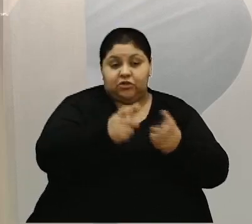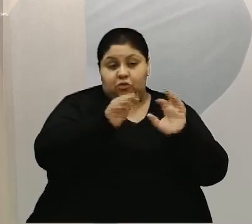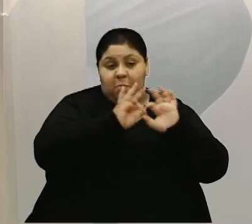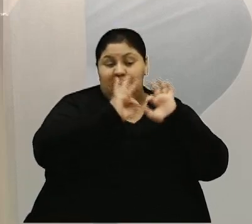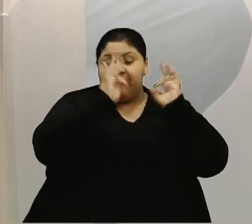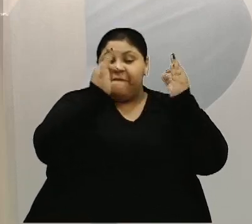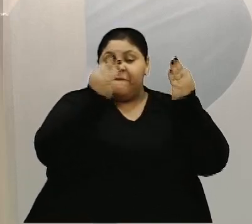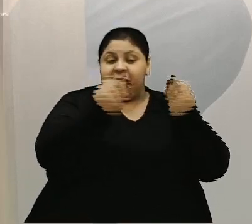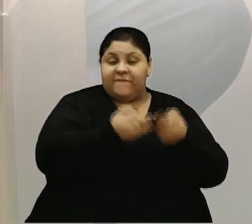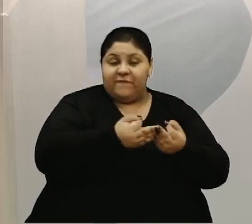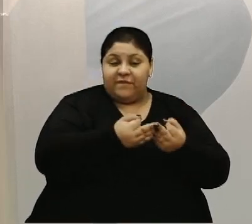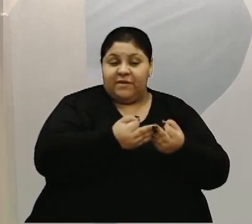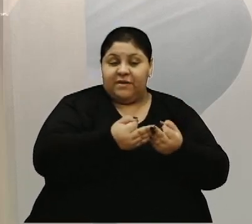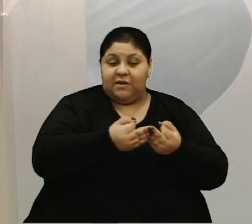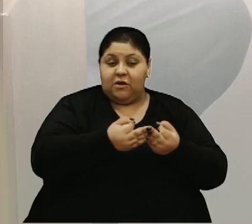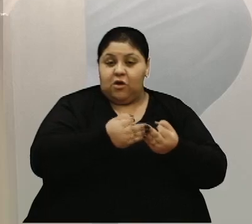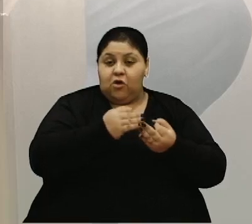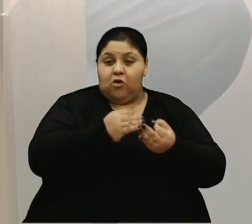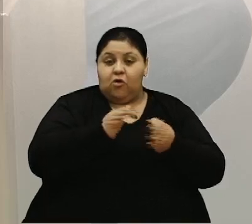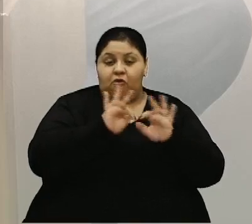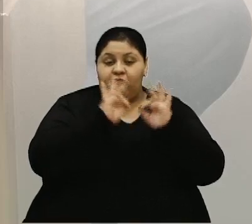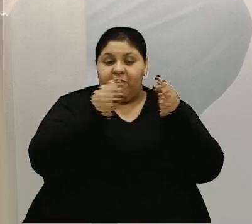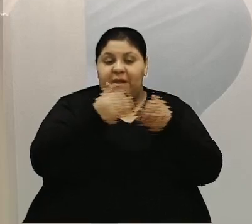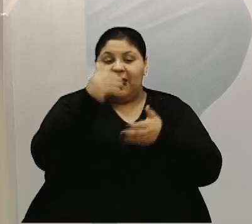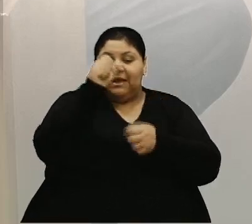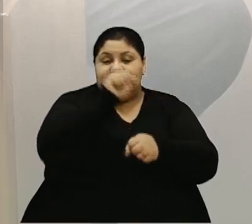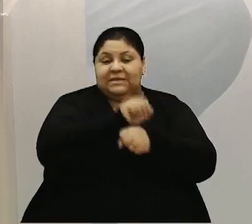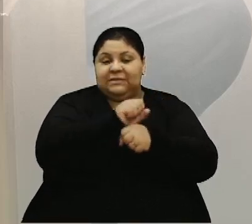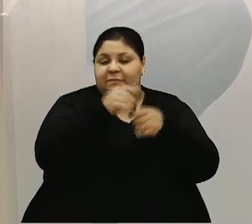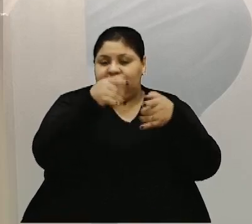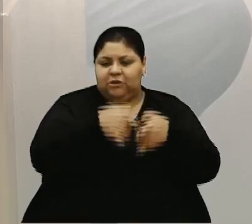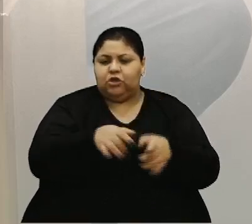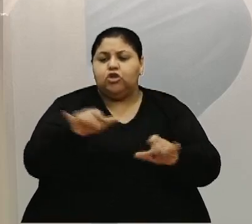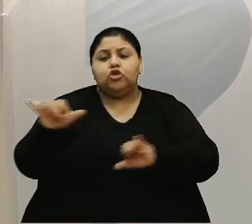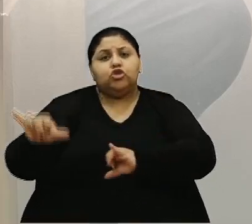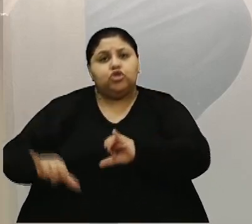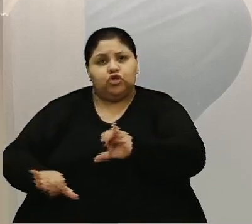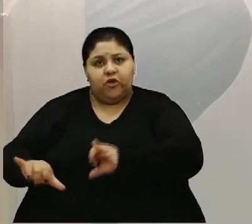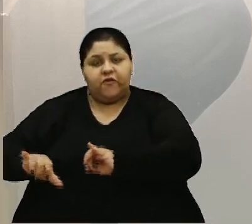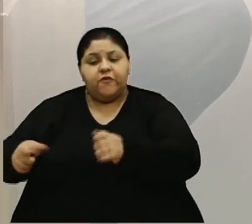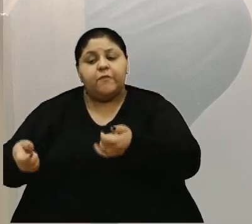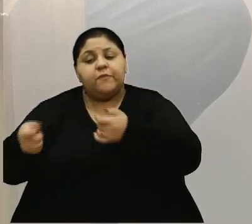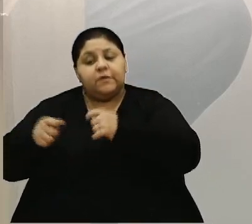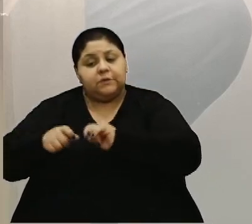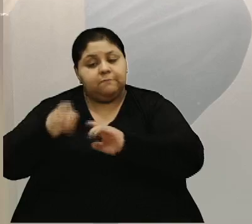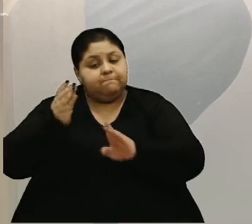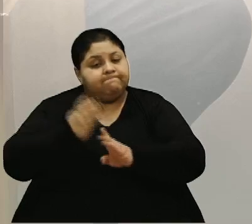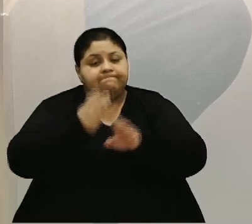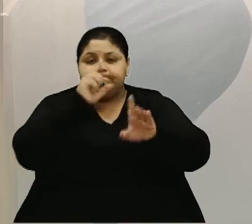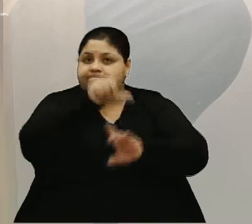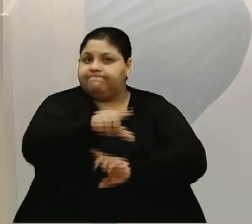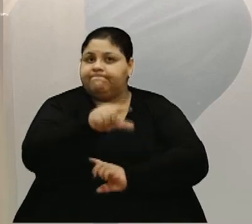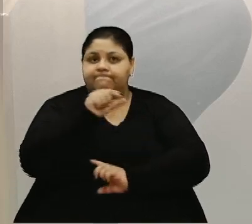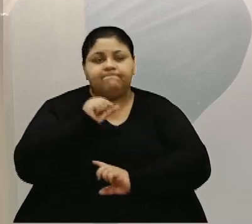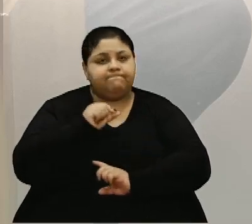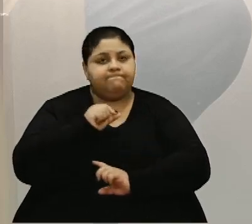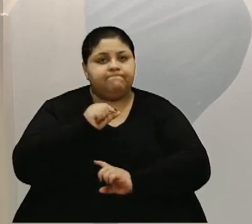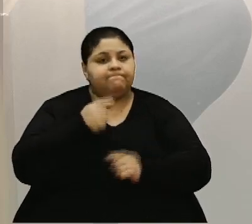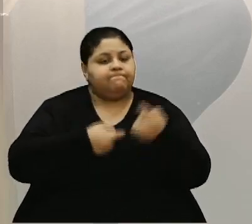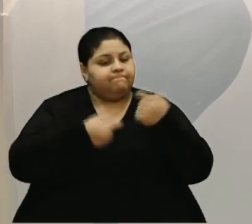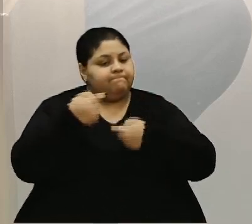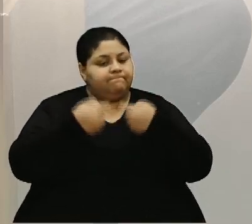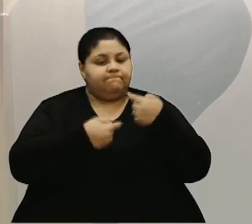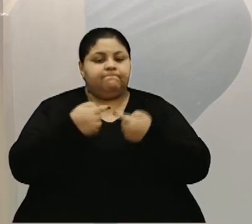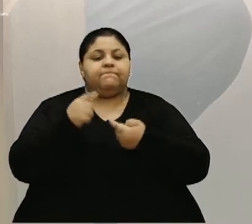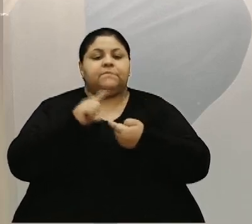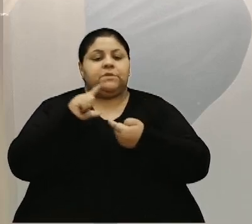tem alguém esperando a internação, sofre muito. E precisamos achar uma alternativa. E essa discussão